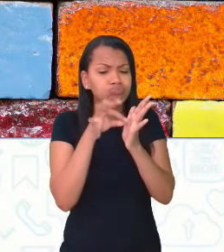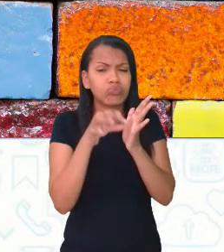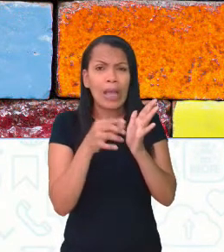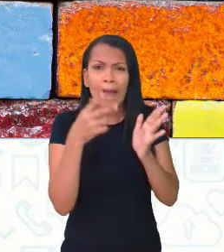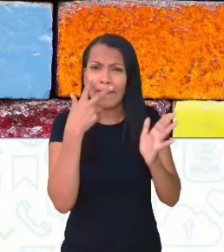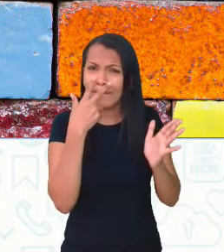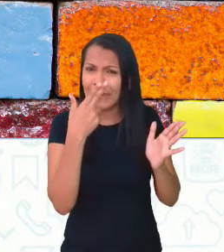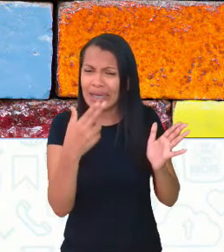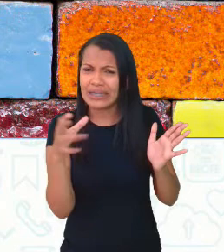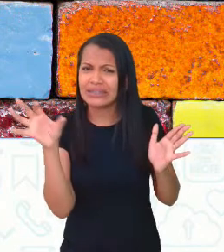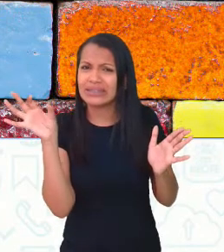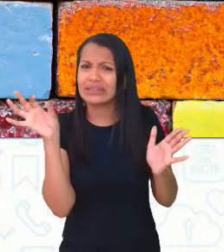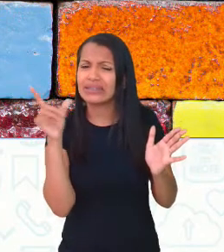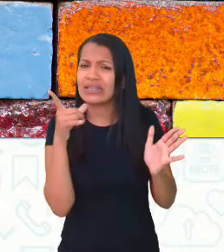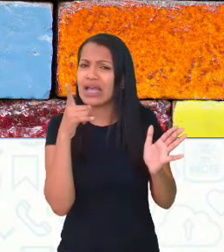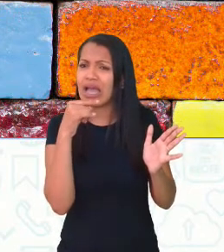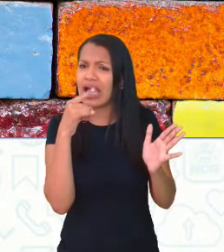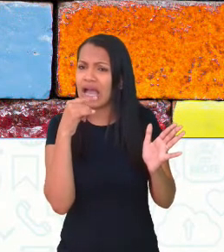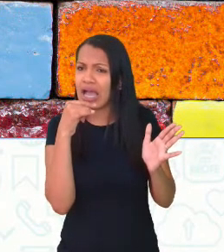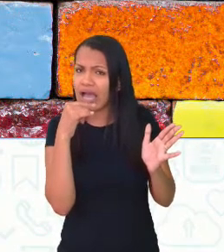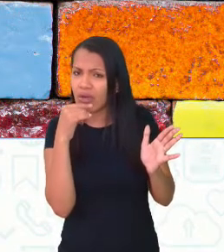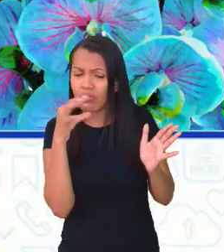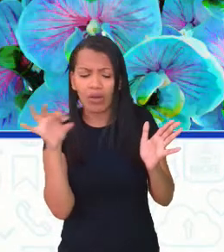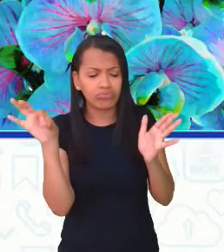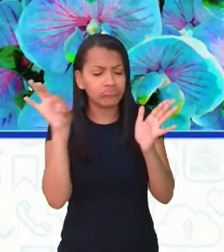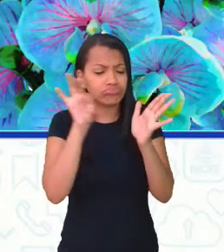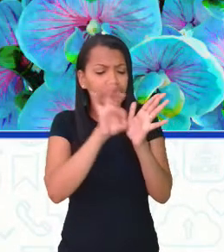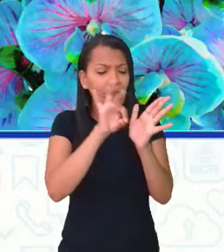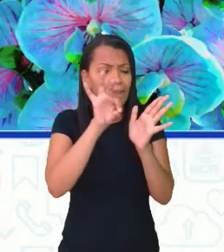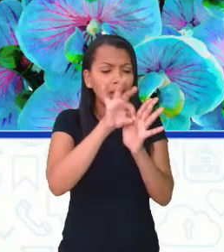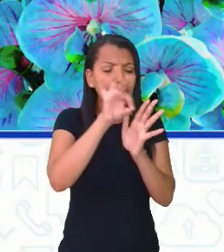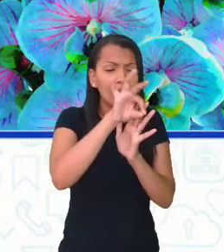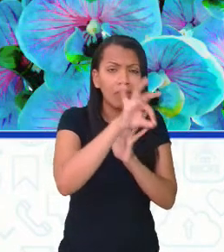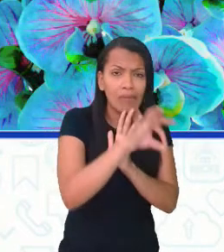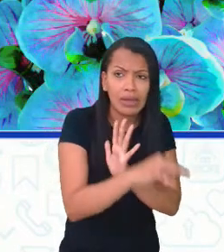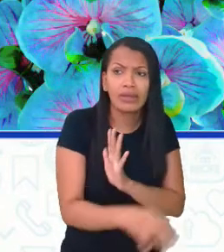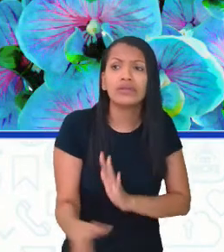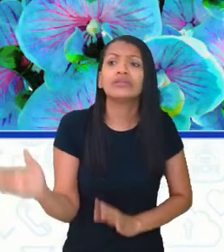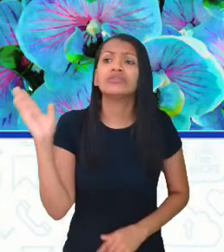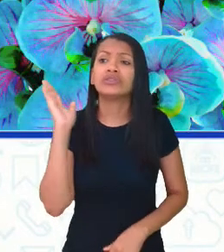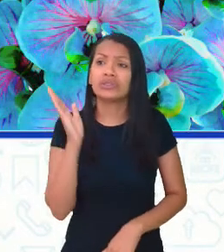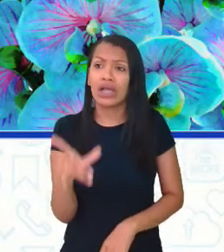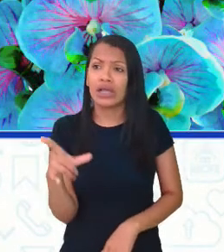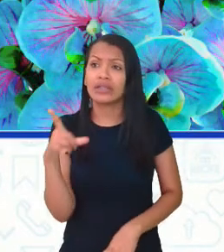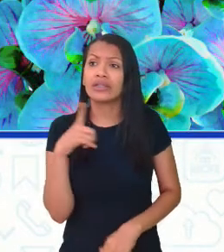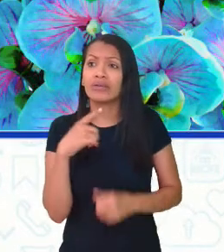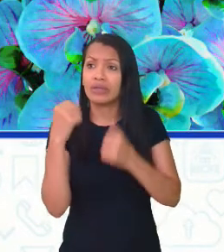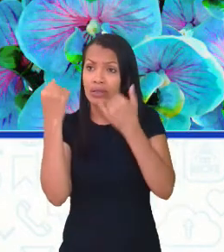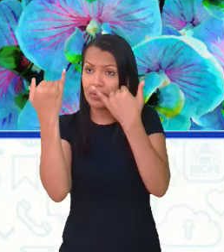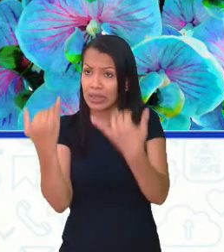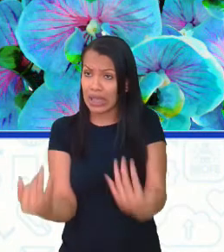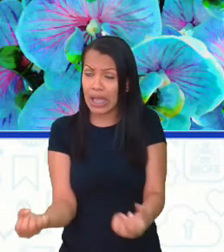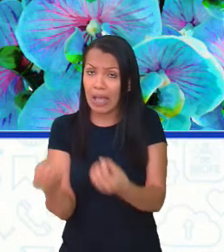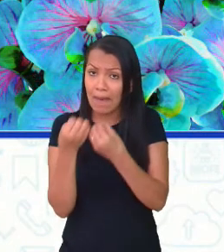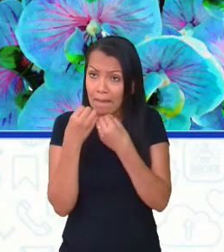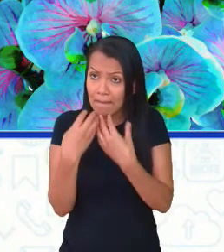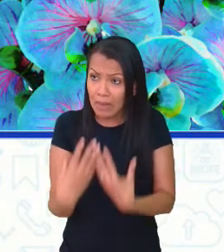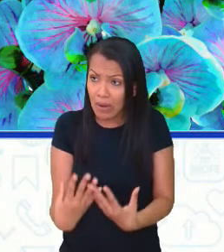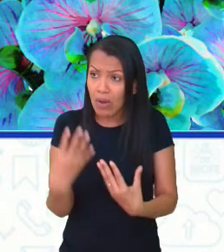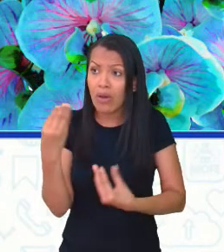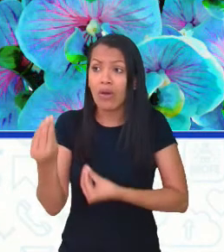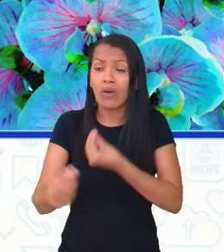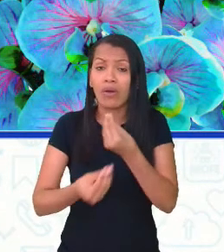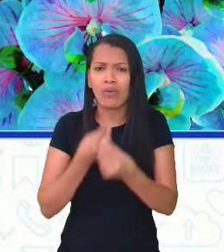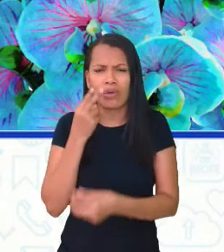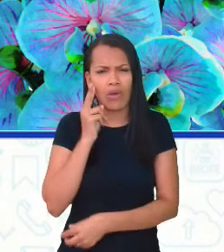em que a luz se fragmenta como um prisma. A gente já tem aqui uma explicação bastante boa de Verdade. como ele